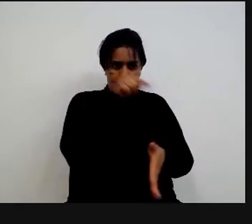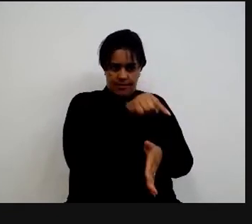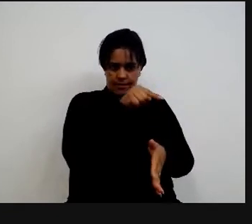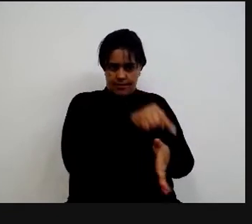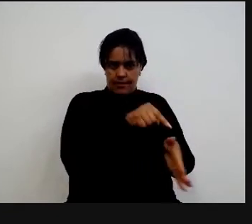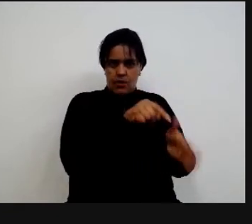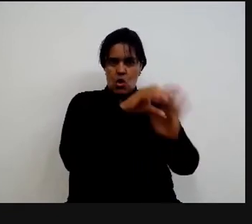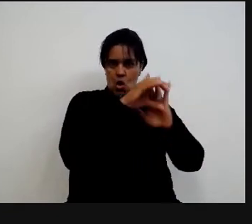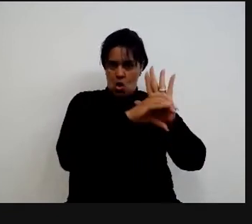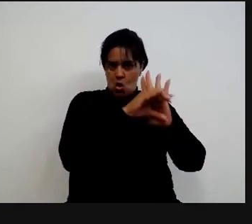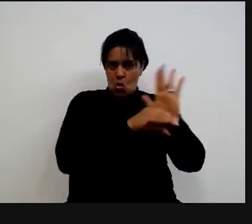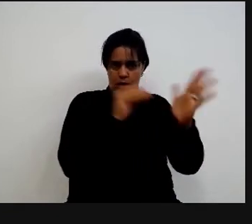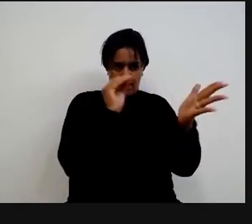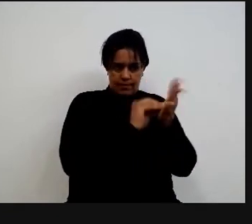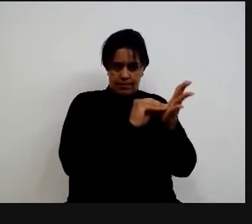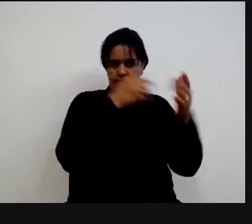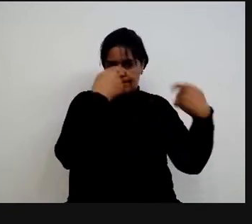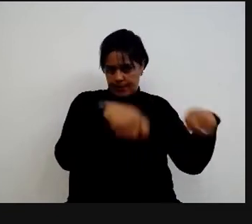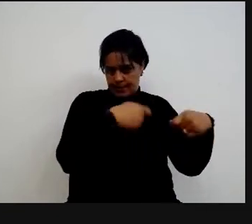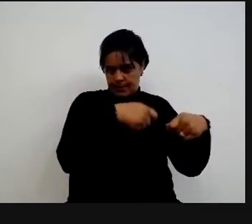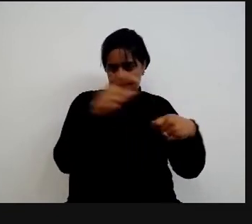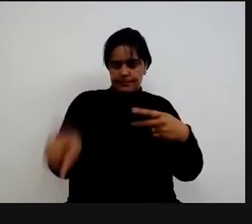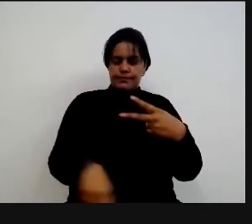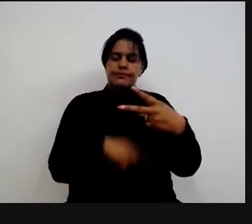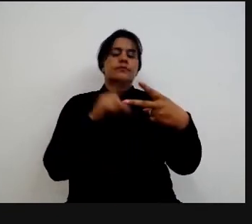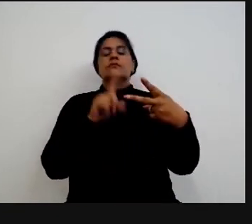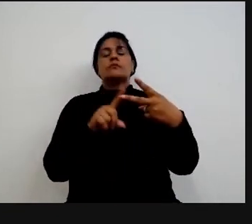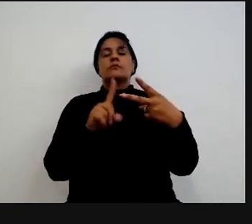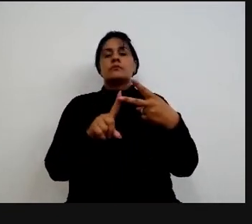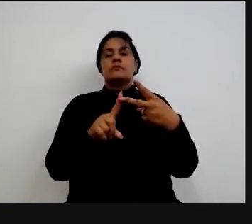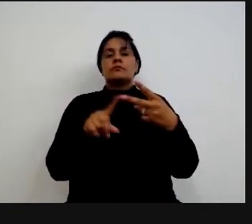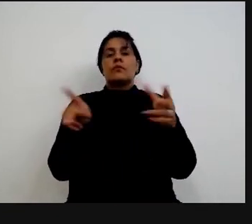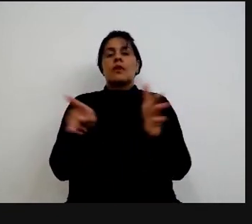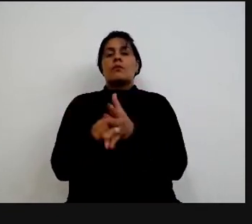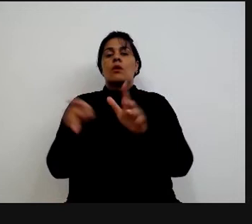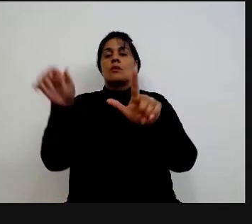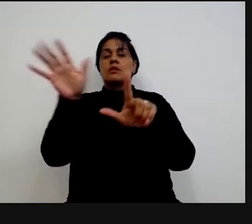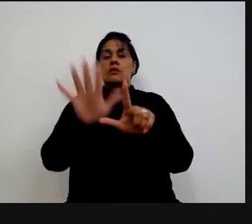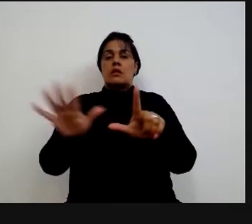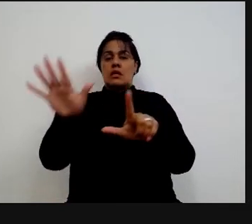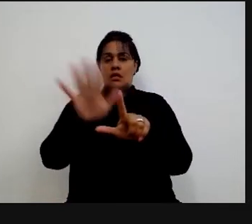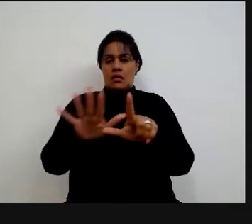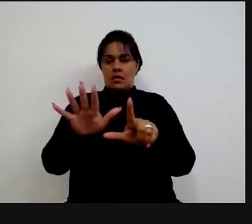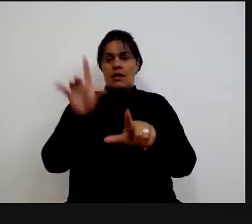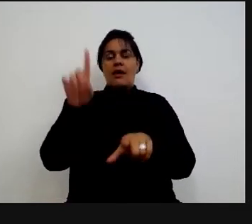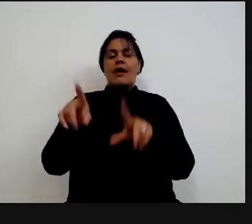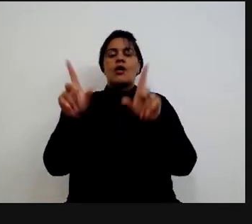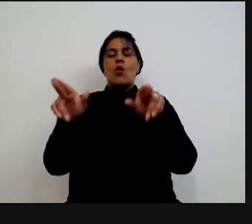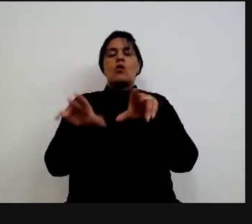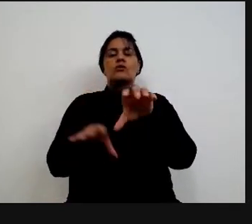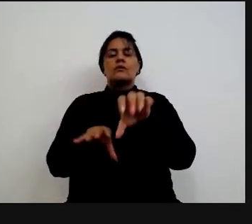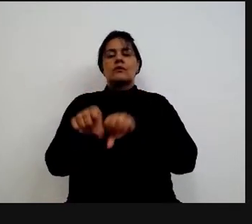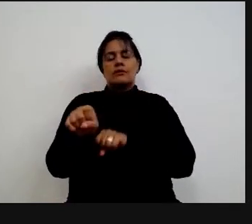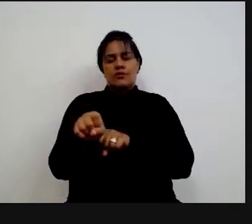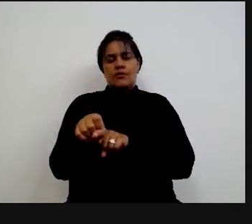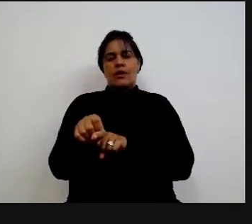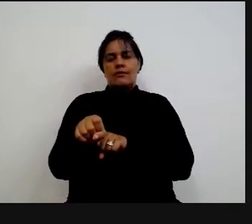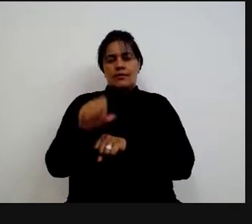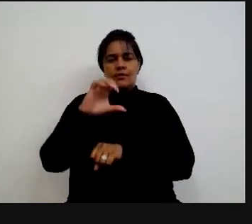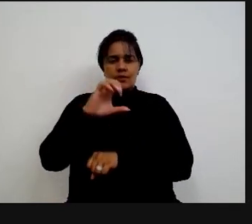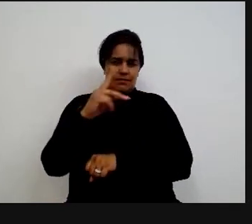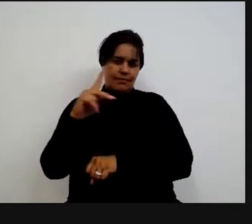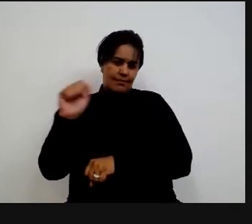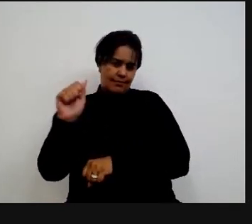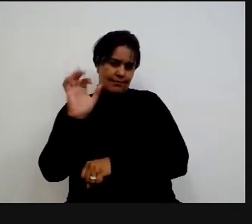né? Tem a outra que eu falei em relação à nossa plataforma, que é uma certificação nos moldes aí, vamos trazer assim um exemplo do